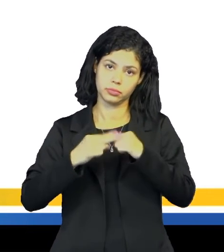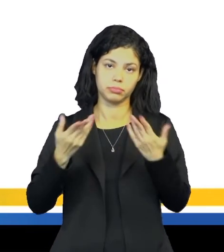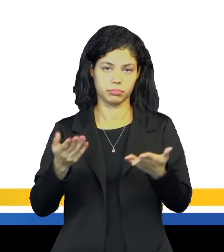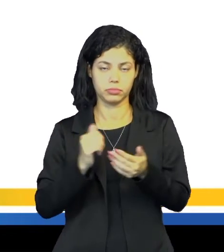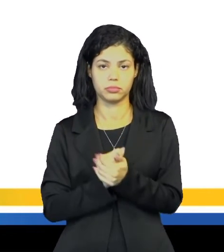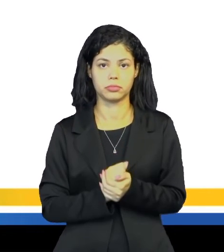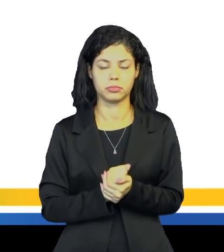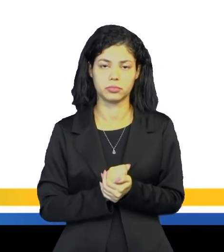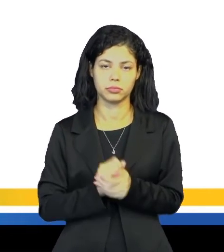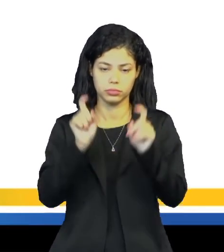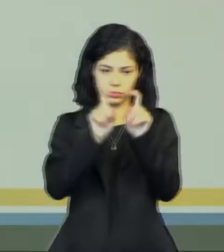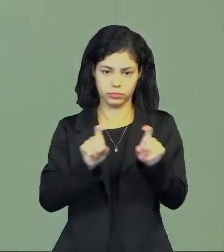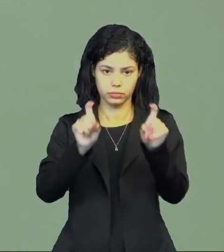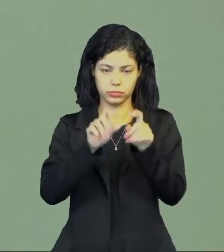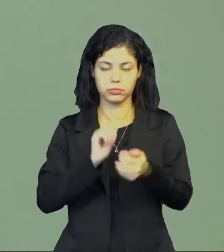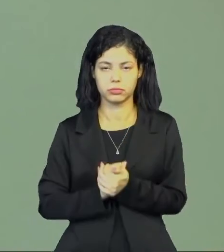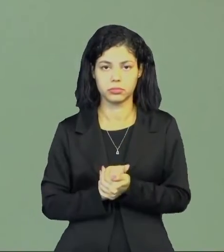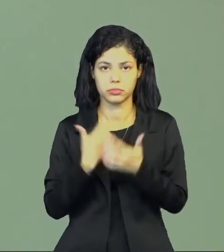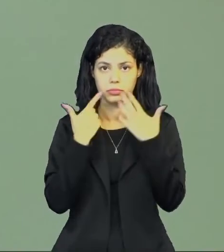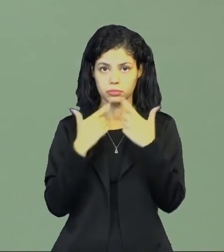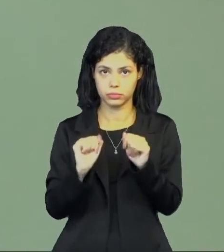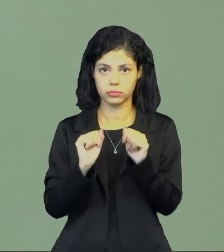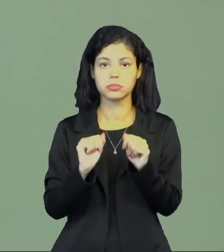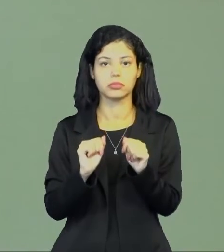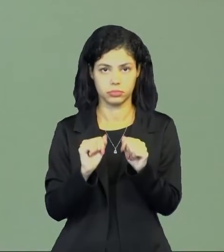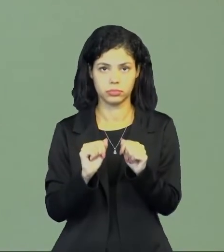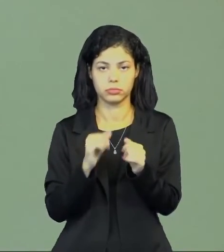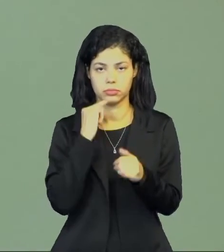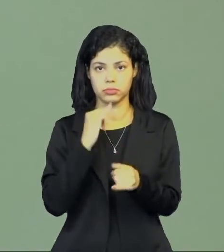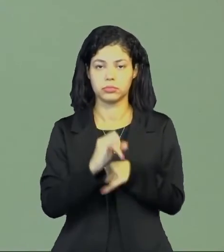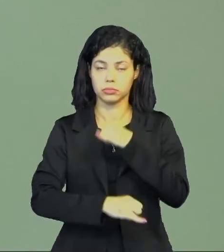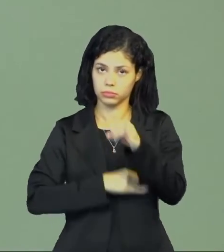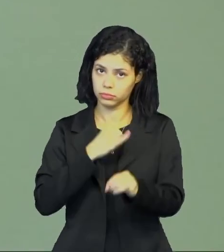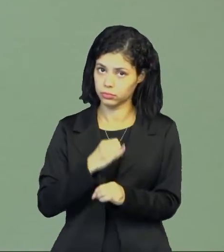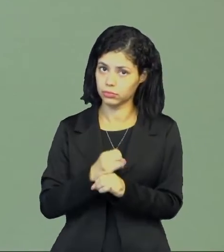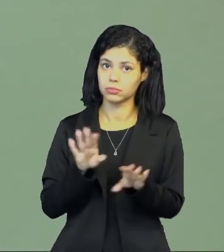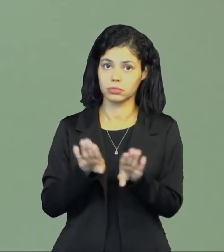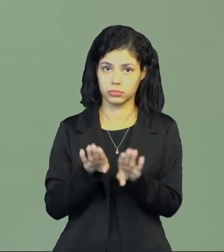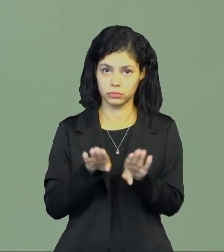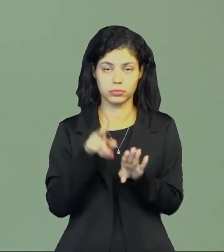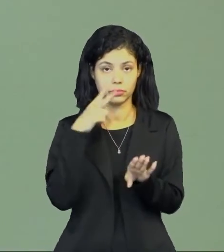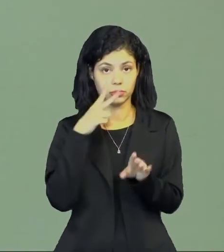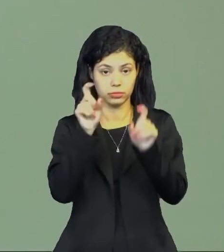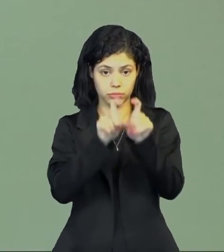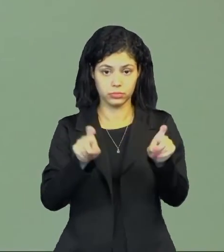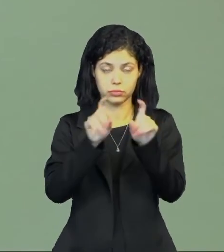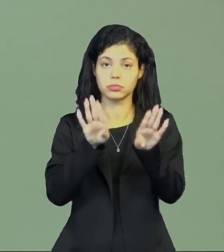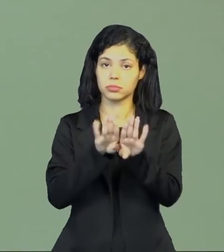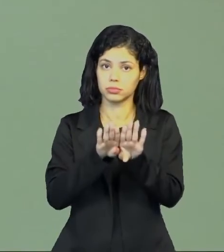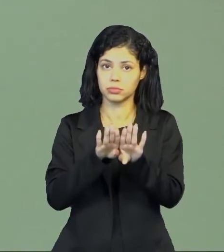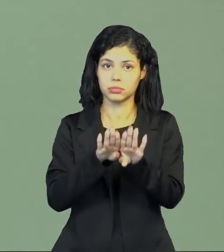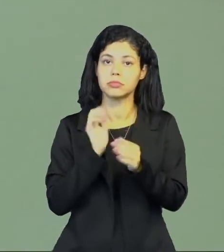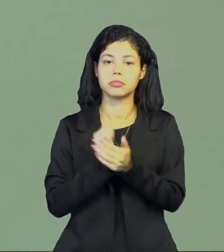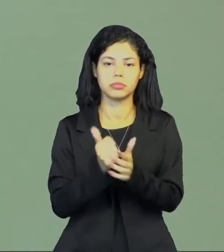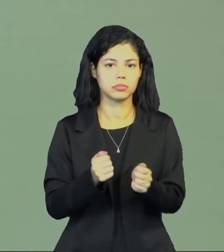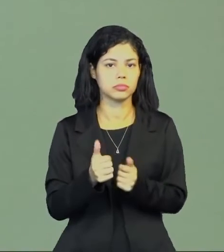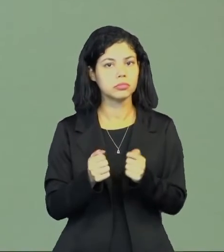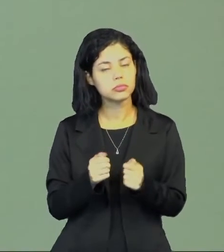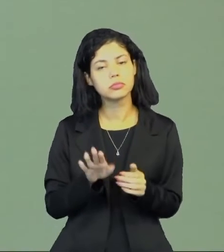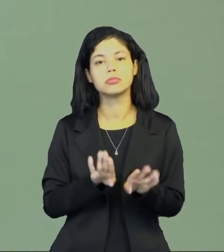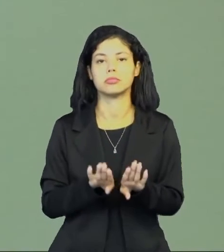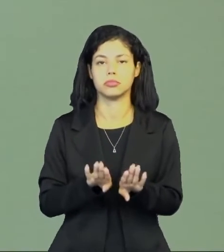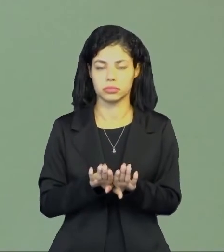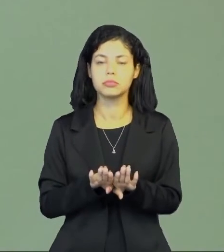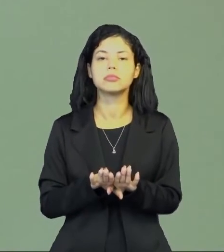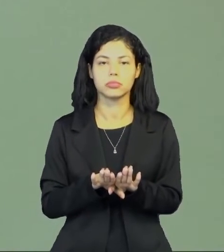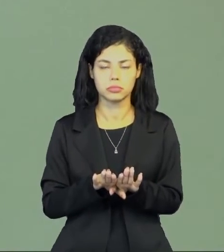né? Principalmente na linguagem da técnica informática, né? A gente usa muito, né? Na linguagem da informática, dos games, essas